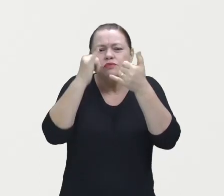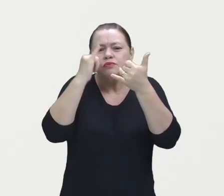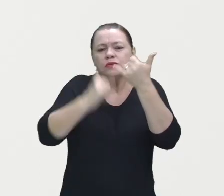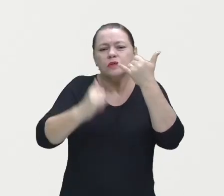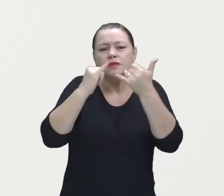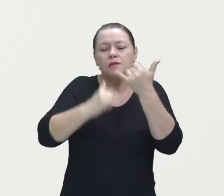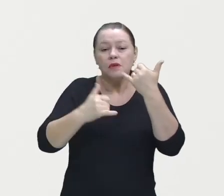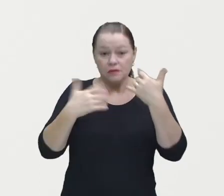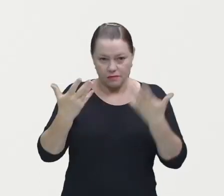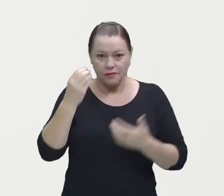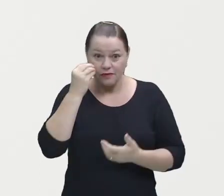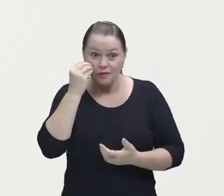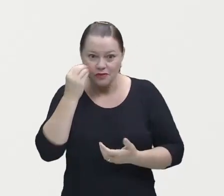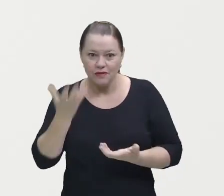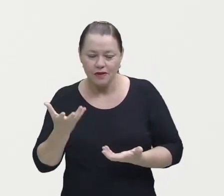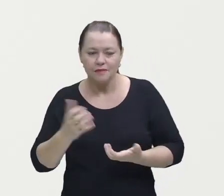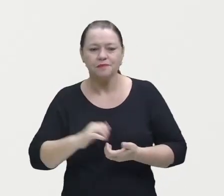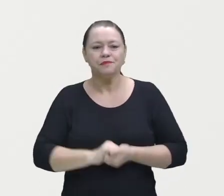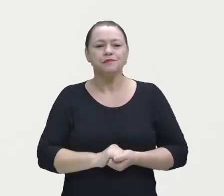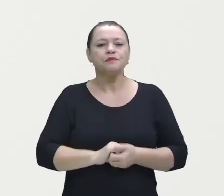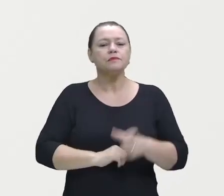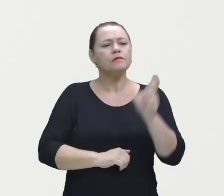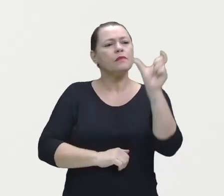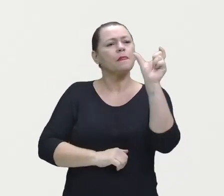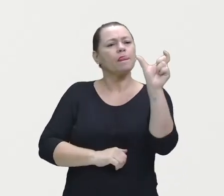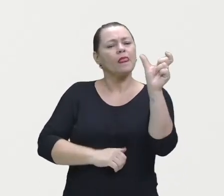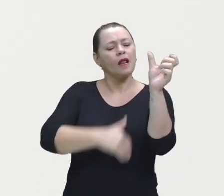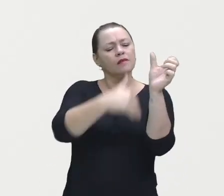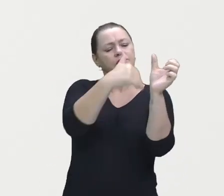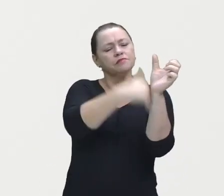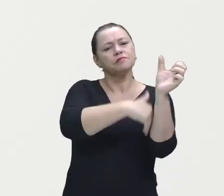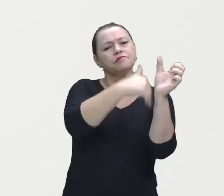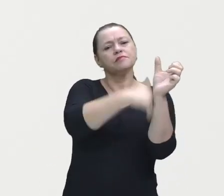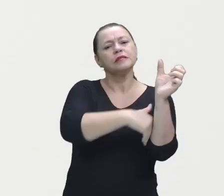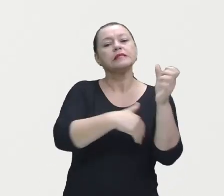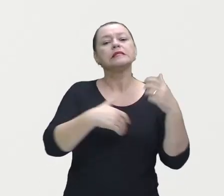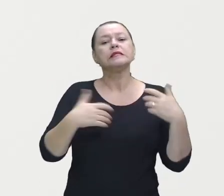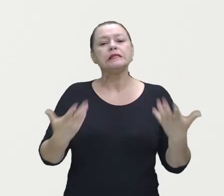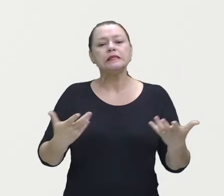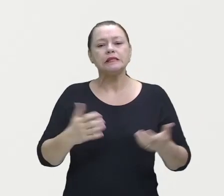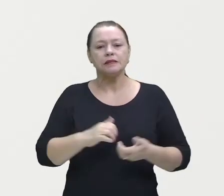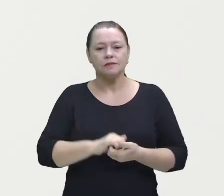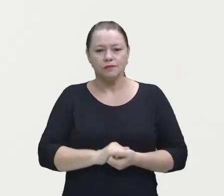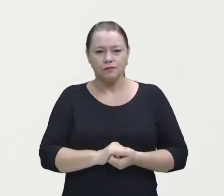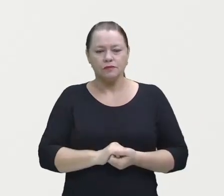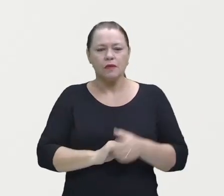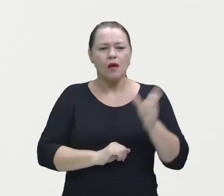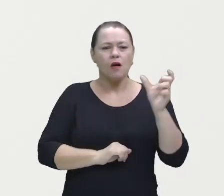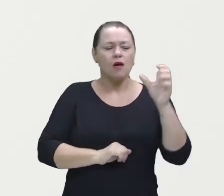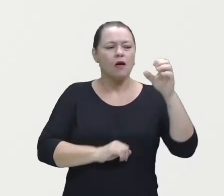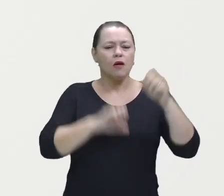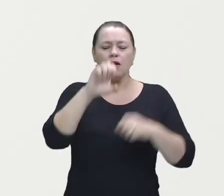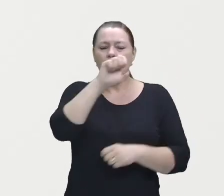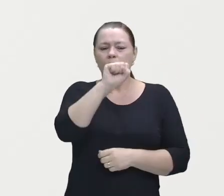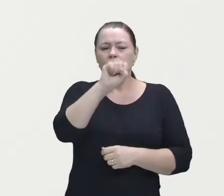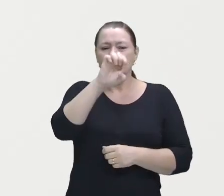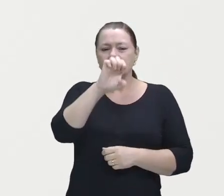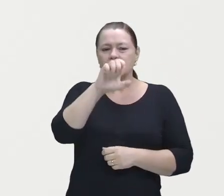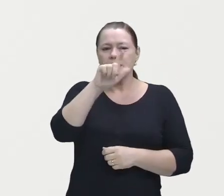Vamos ver? A palavra segredo. Olha o finalzinho dela.